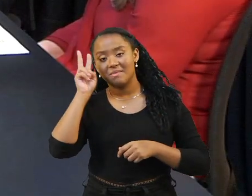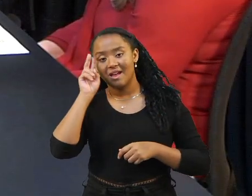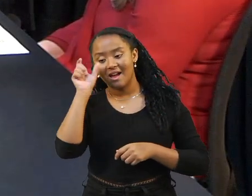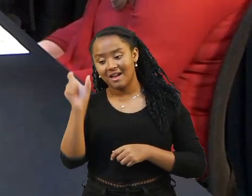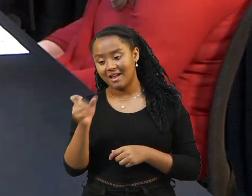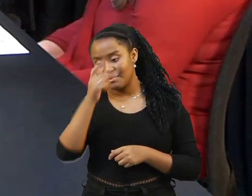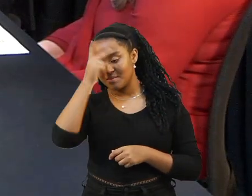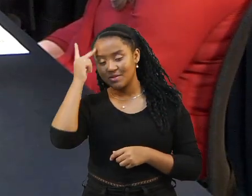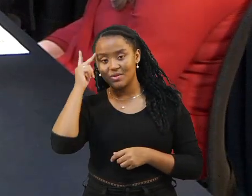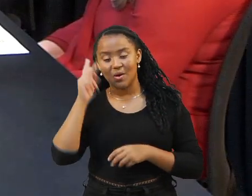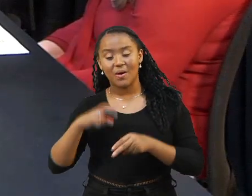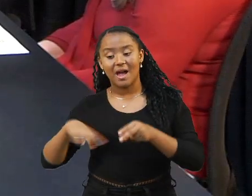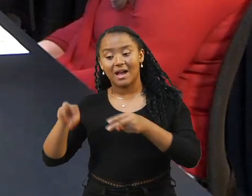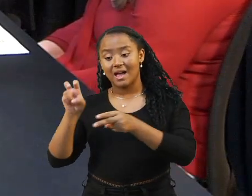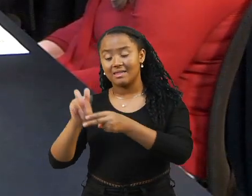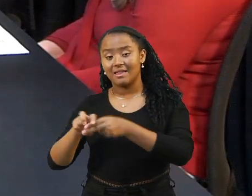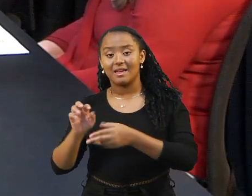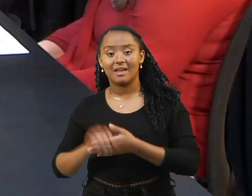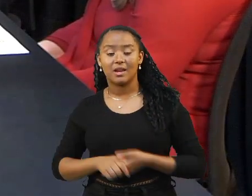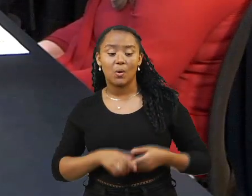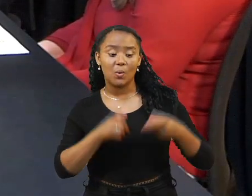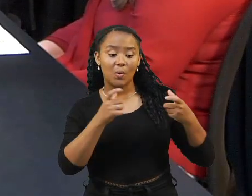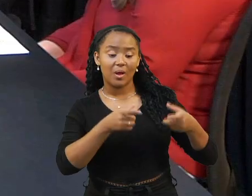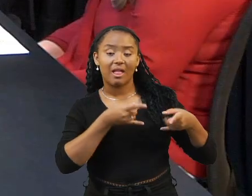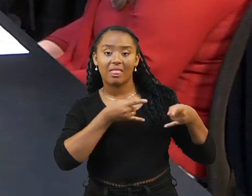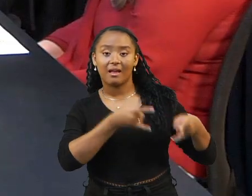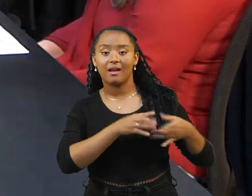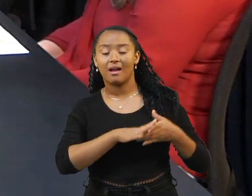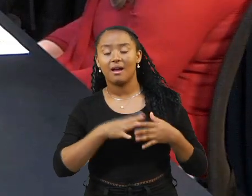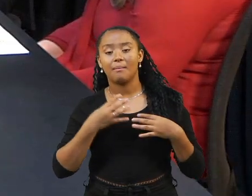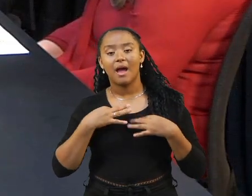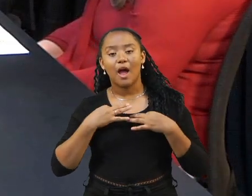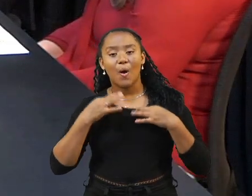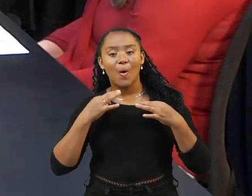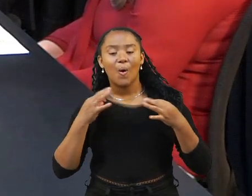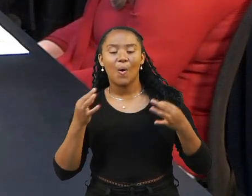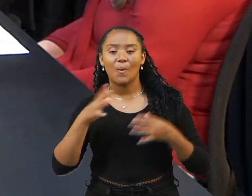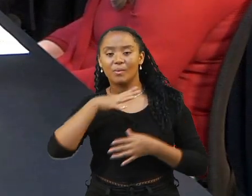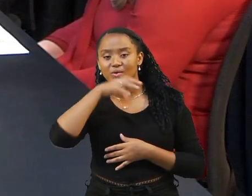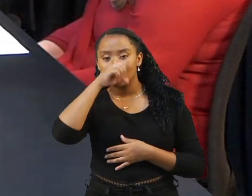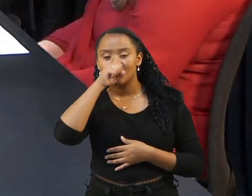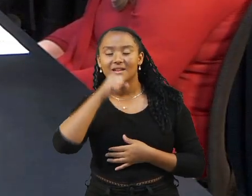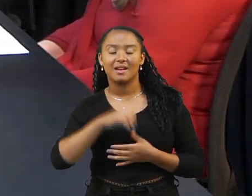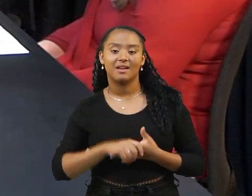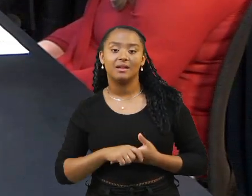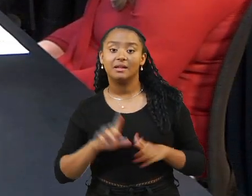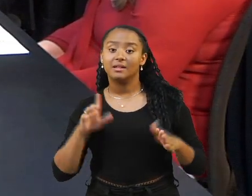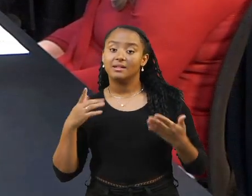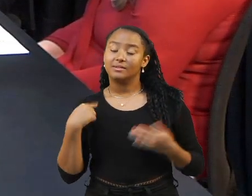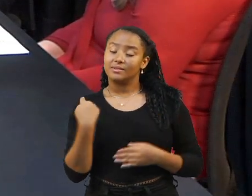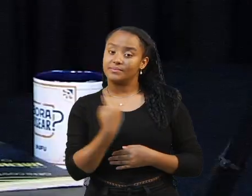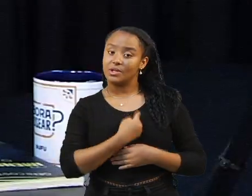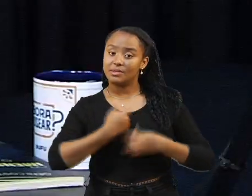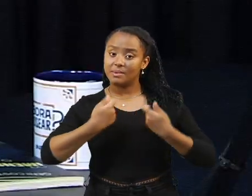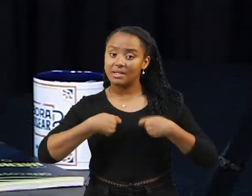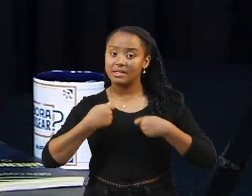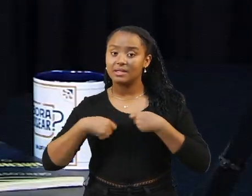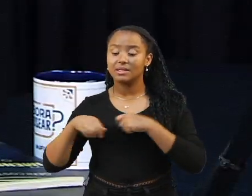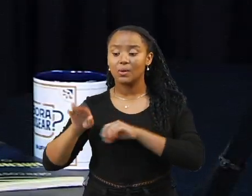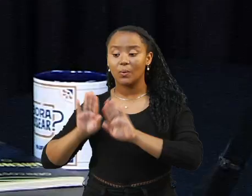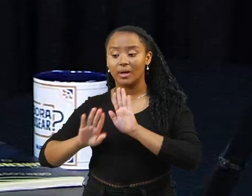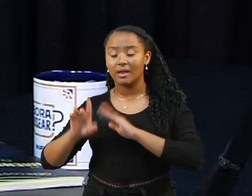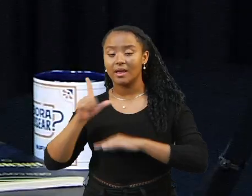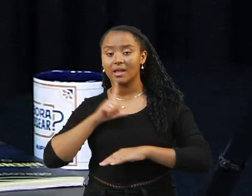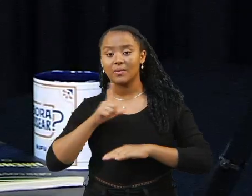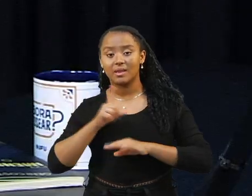lembra. A cadeira que ele sentava, o lugarzinho da cama dele, as roupas, o cheiro, né? Então, a gente tem